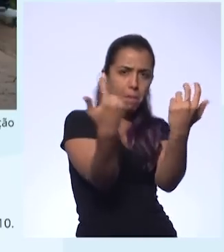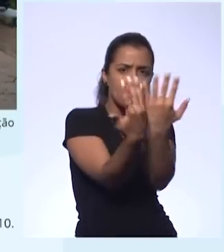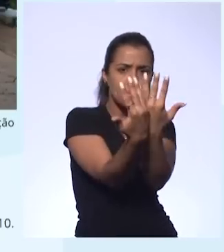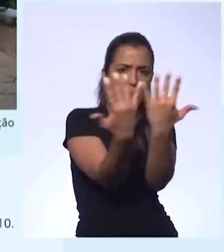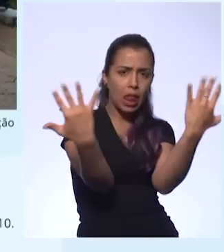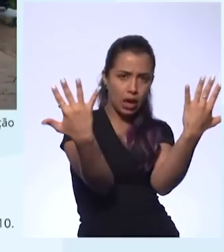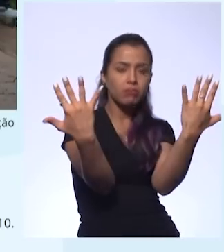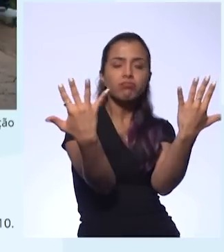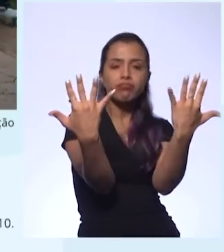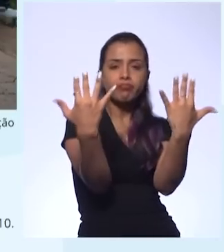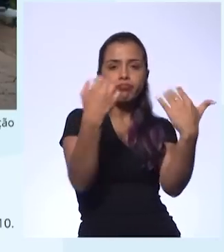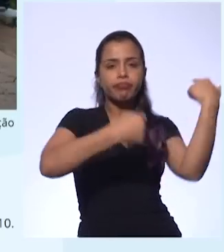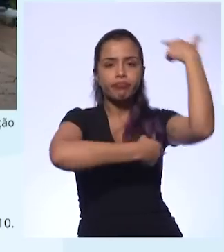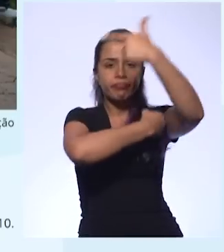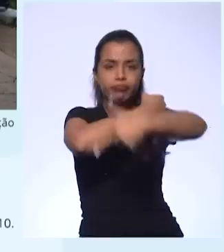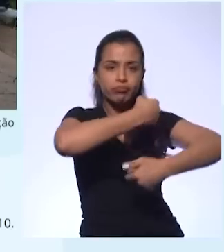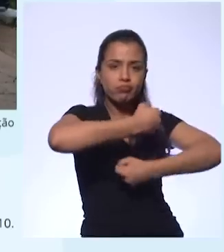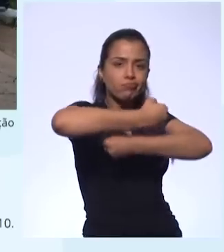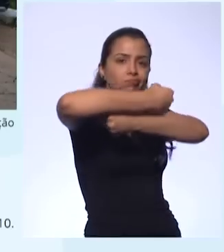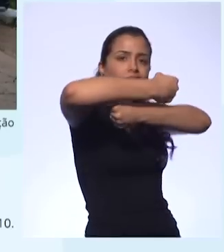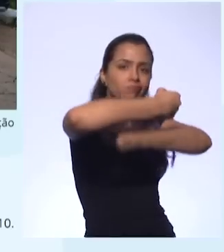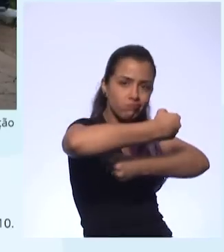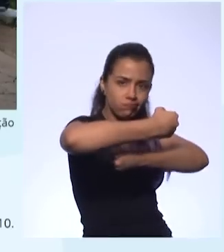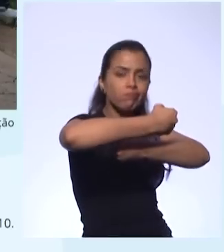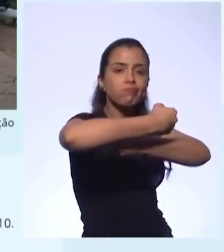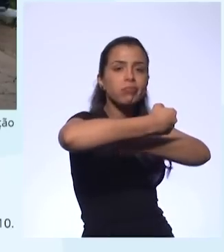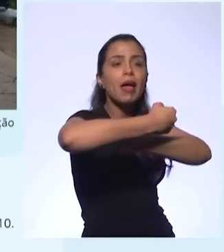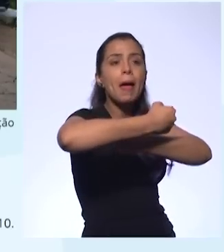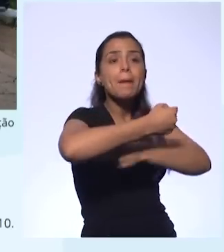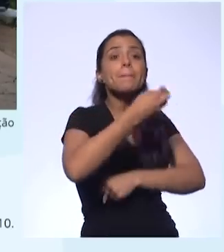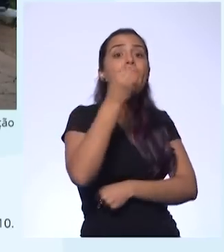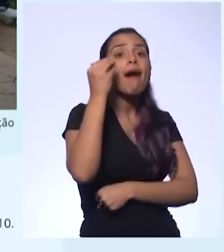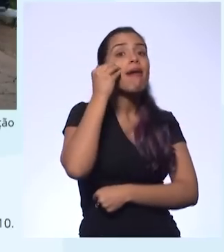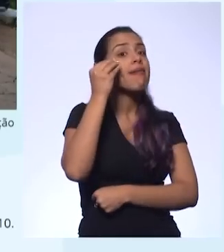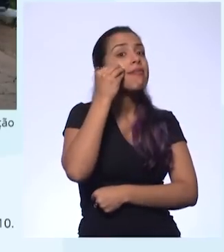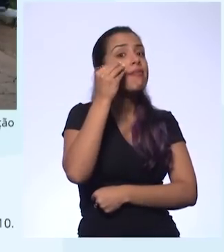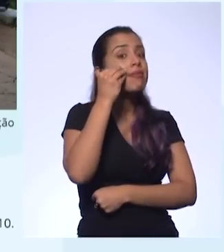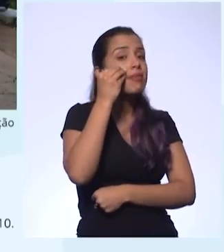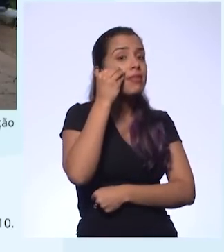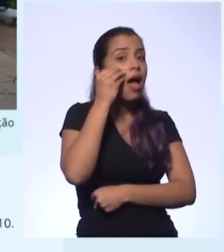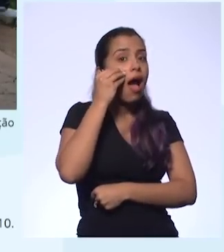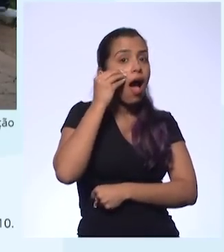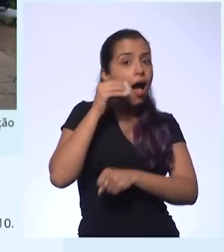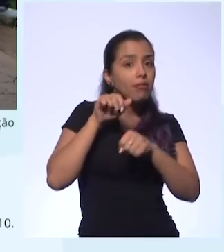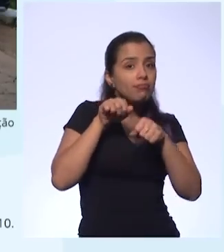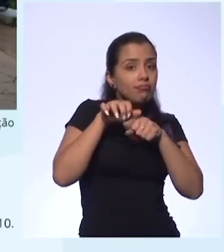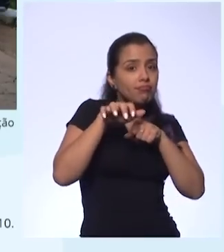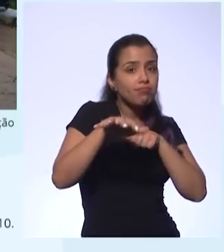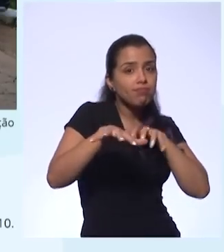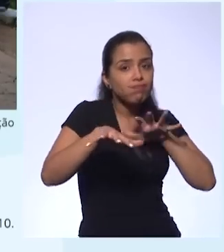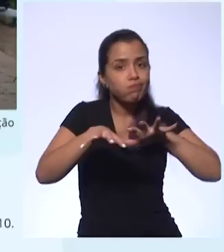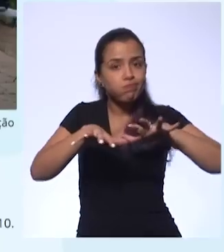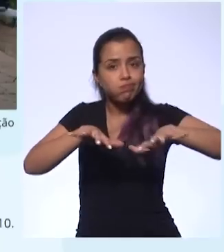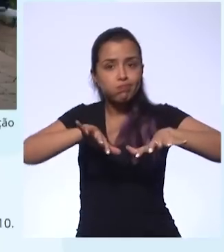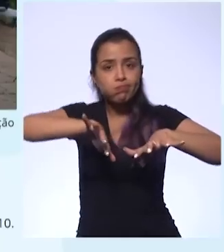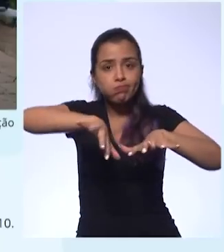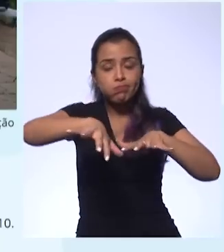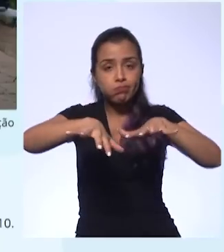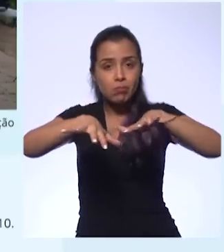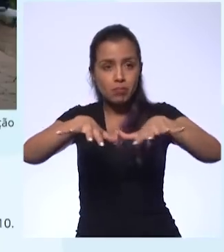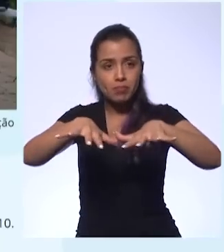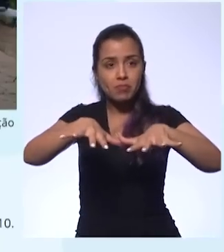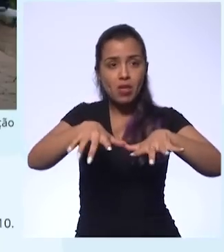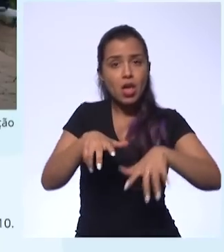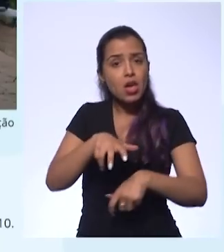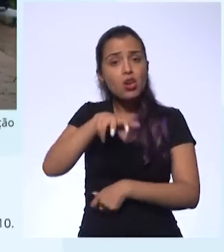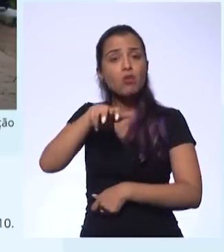é? Que vai retomar o espaço e que ele está ali sentado falando,